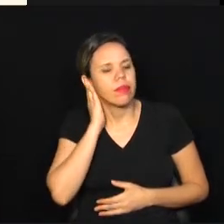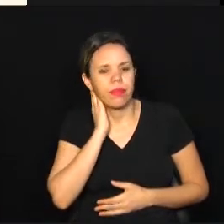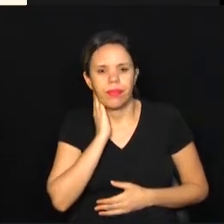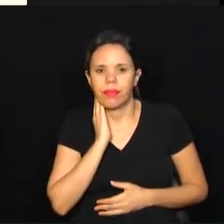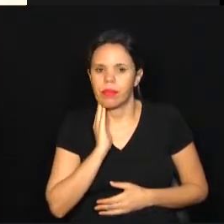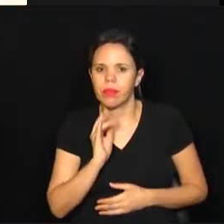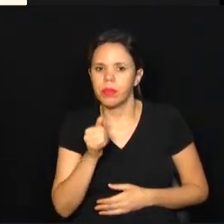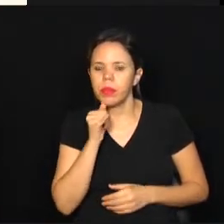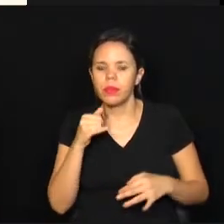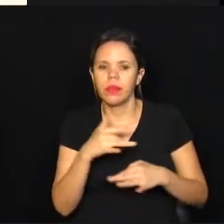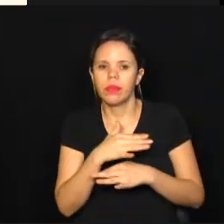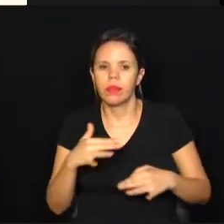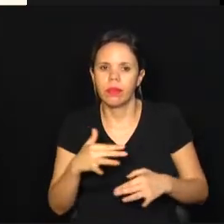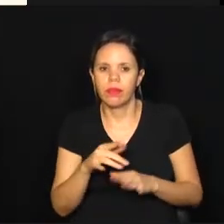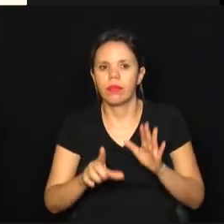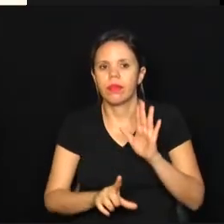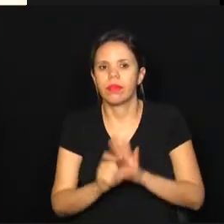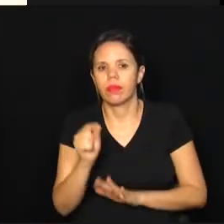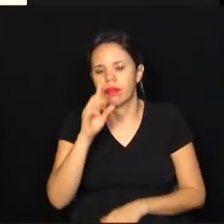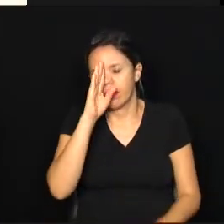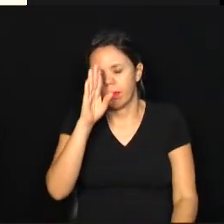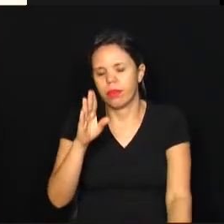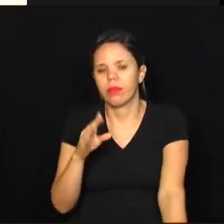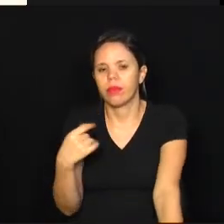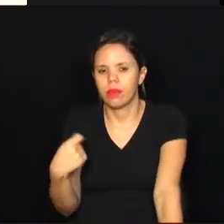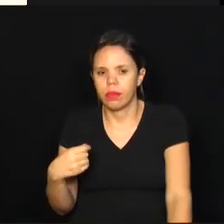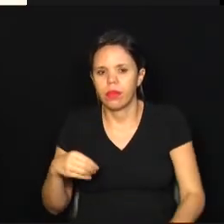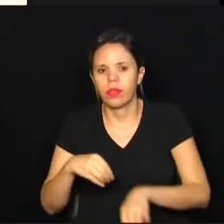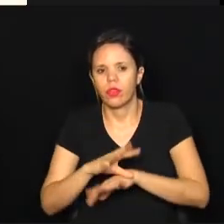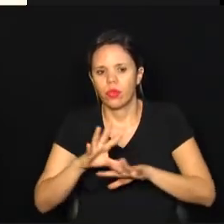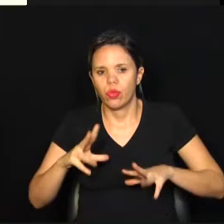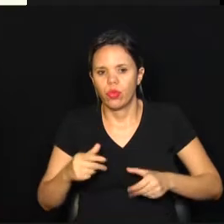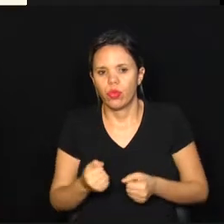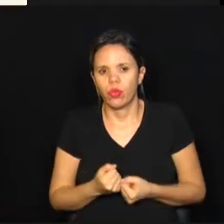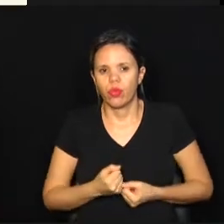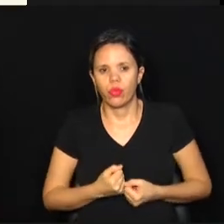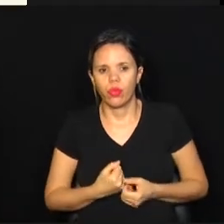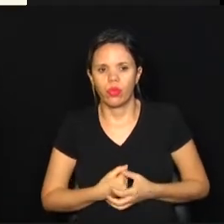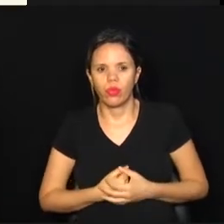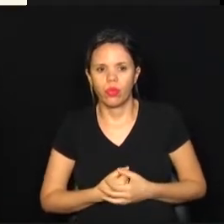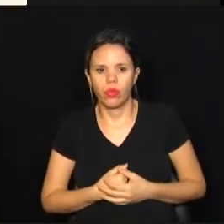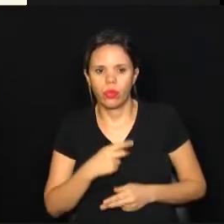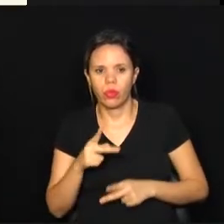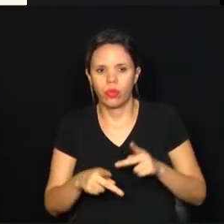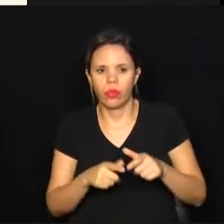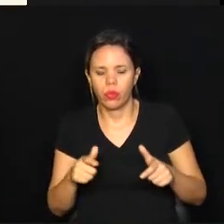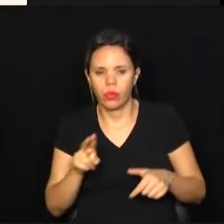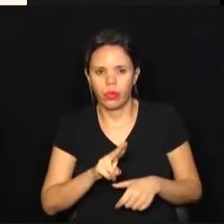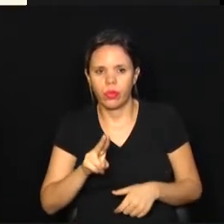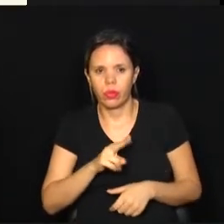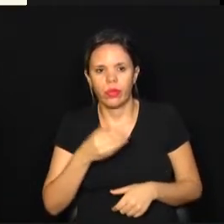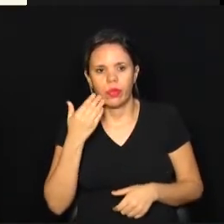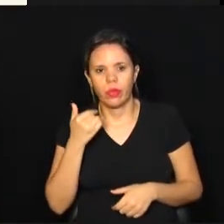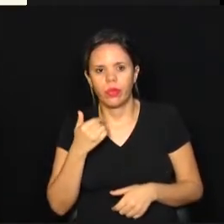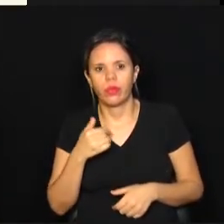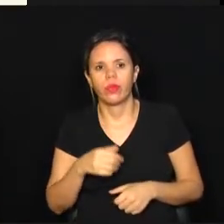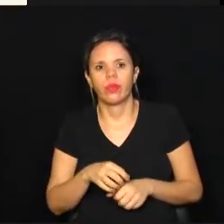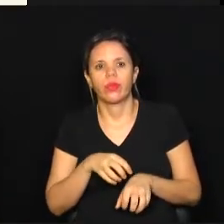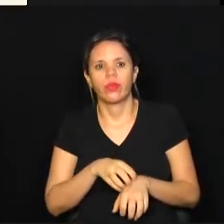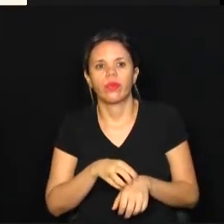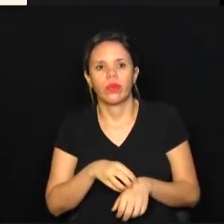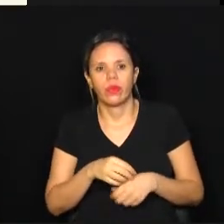questão da mobilidade e renda é fundamental, porque ela traz toda uma questão da população utilizar as linhas de